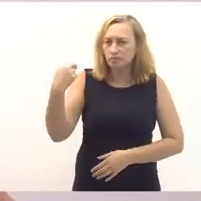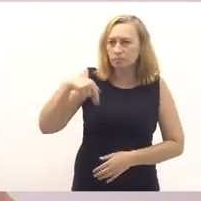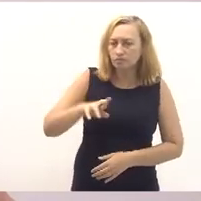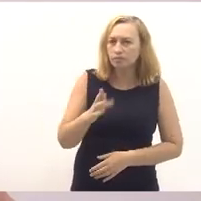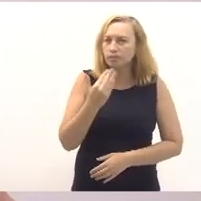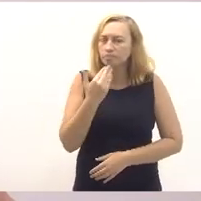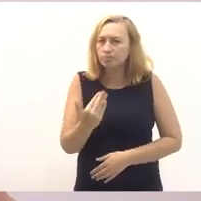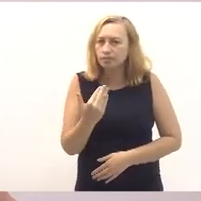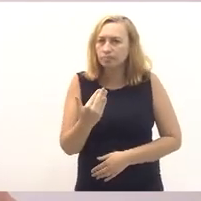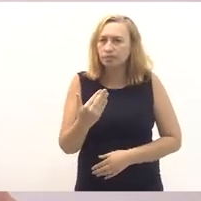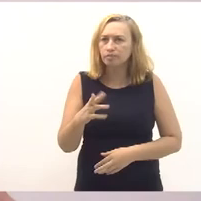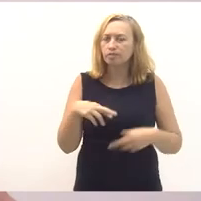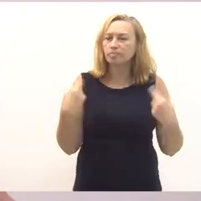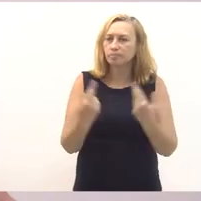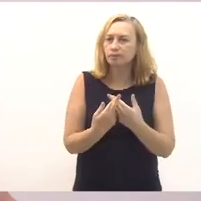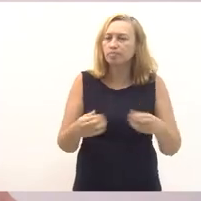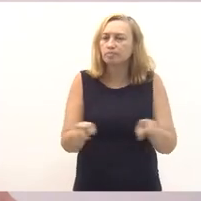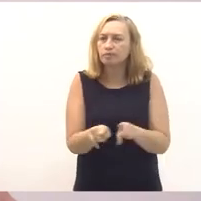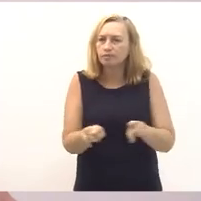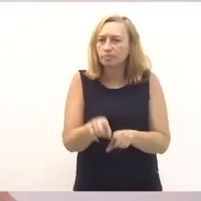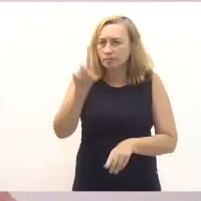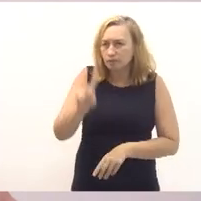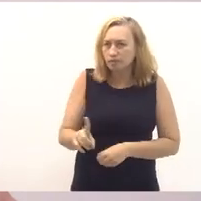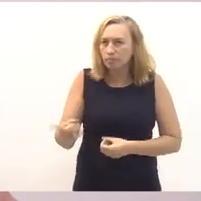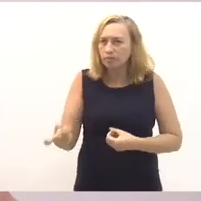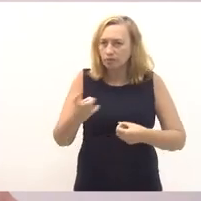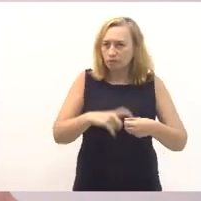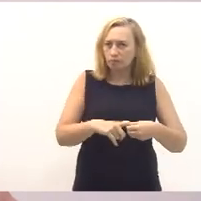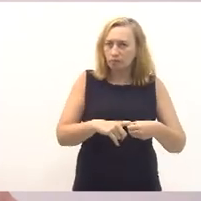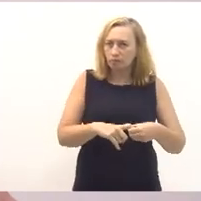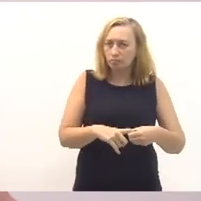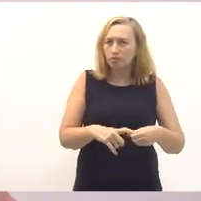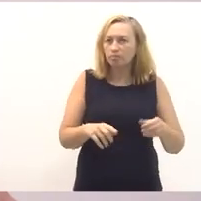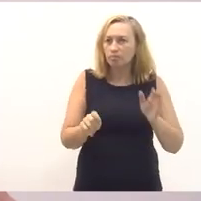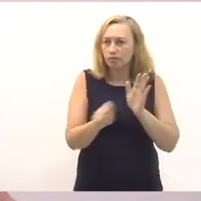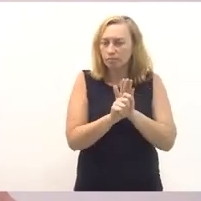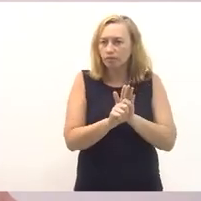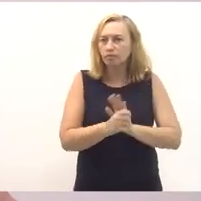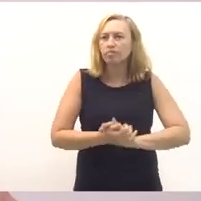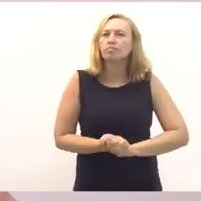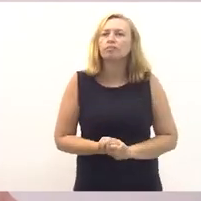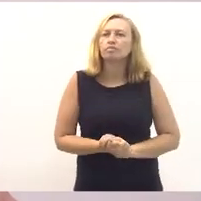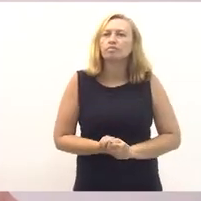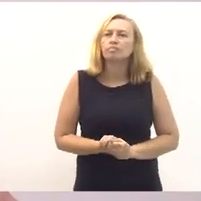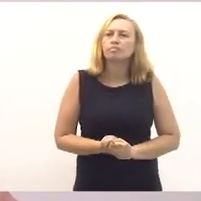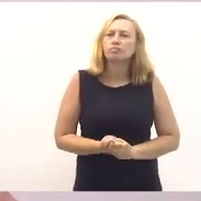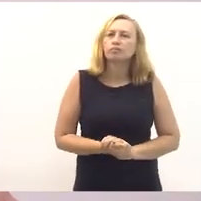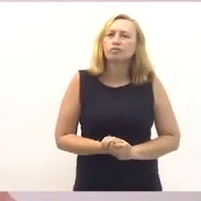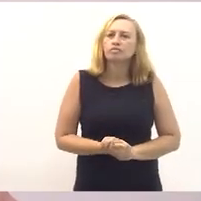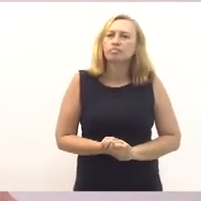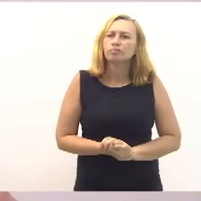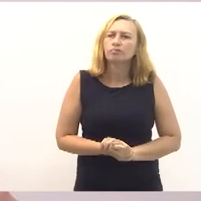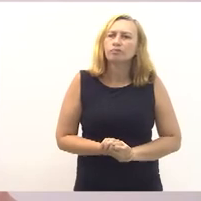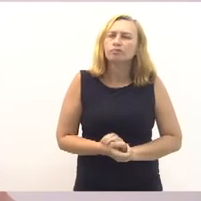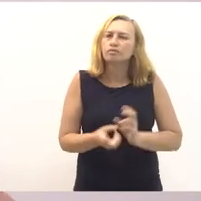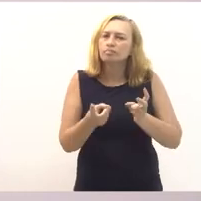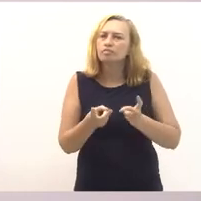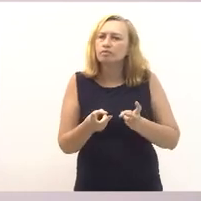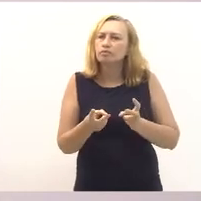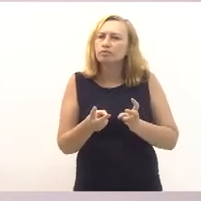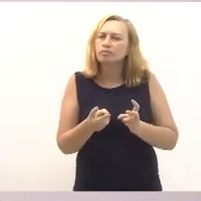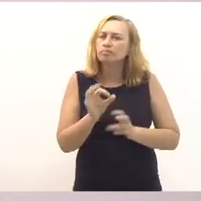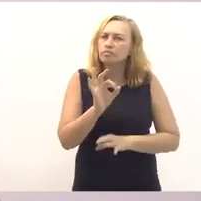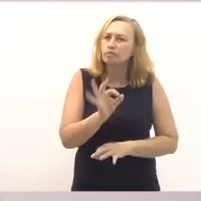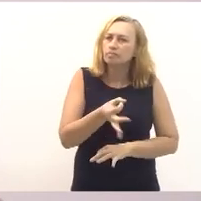que pedimos nessa audiência é que também esse direito volte a três tigelas thc da cannabis que percebe que